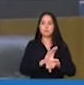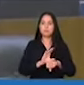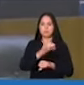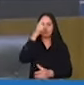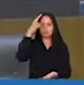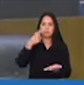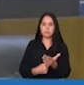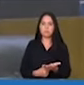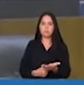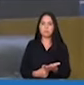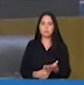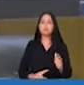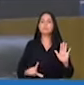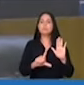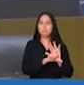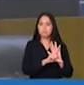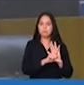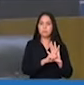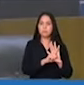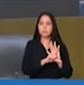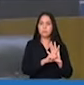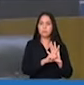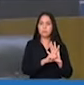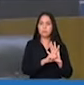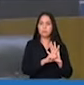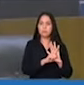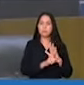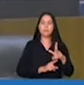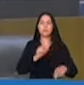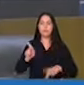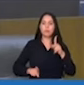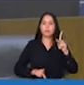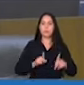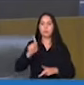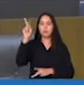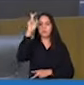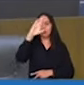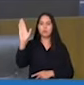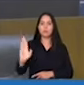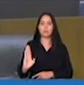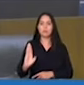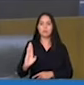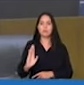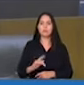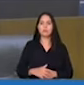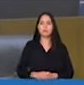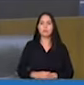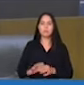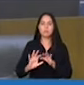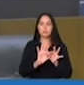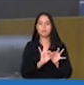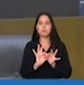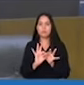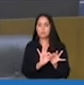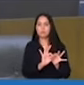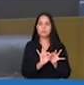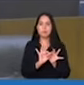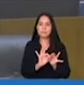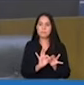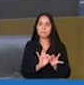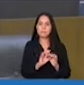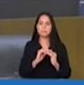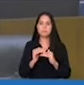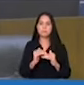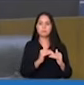observar as leis promover o bem Geral do povo brasileiro sustentar a união a integridade